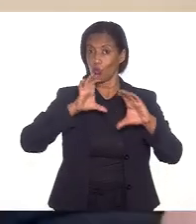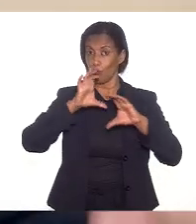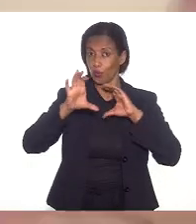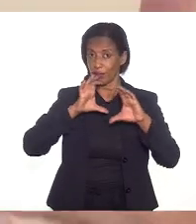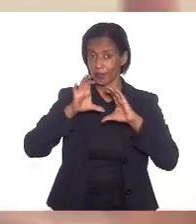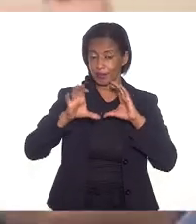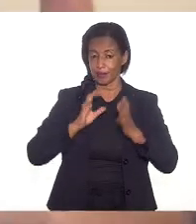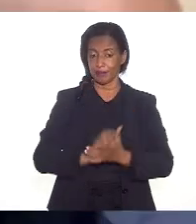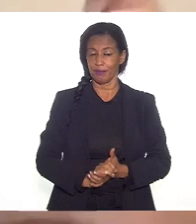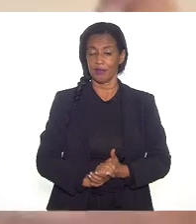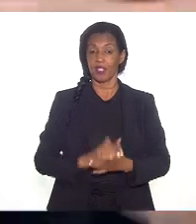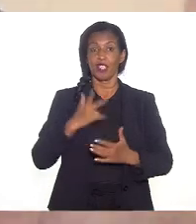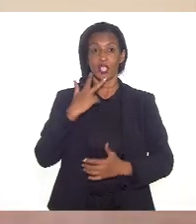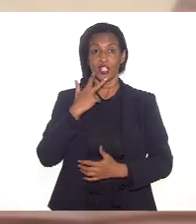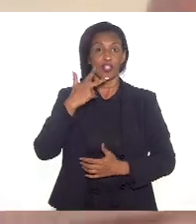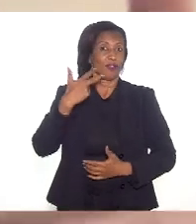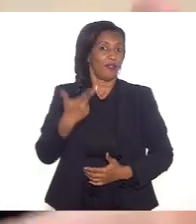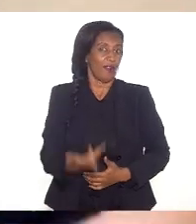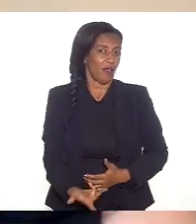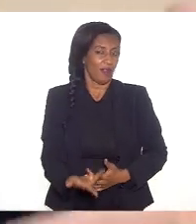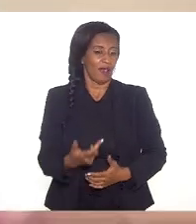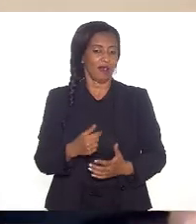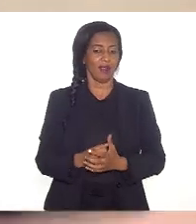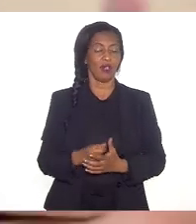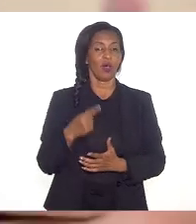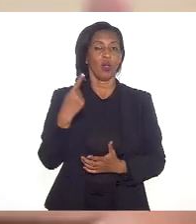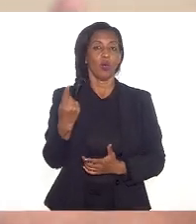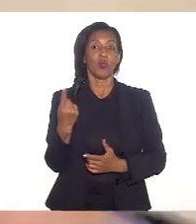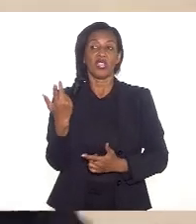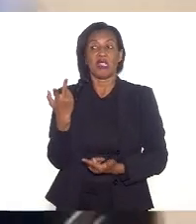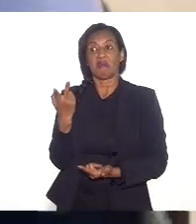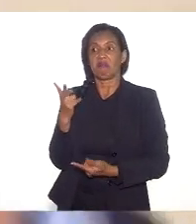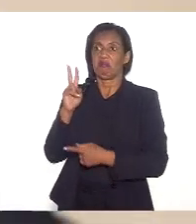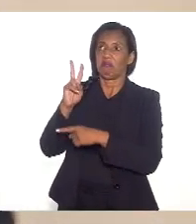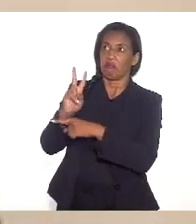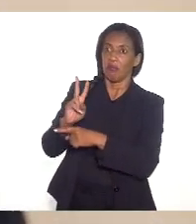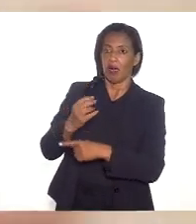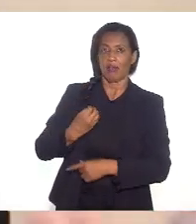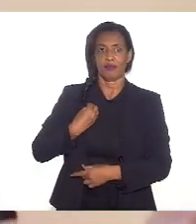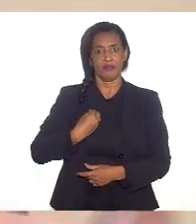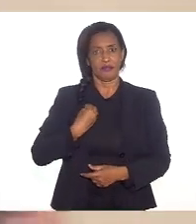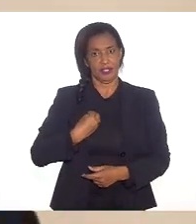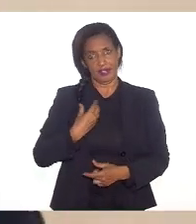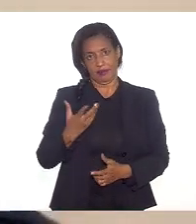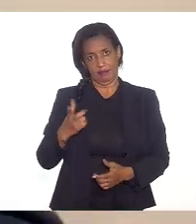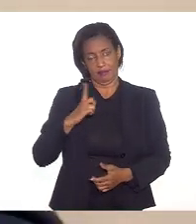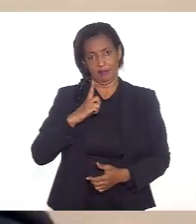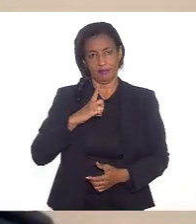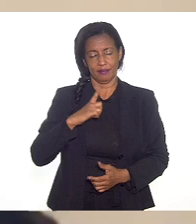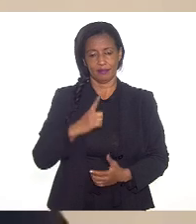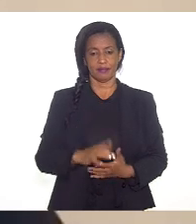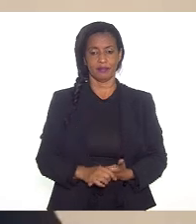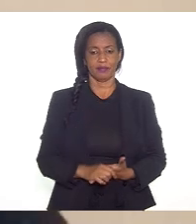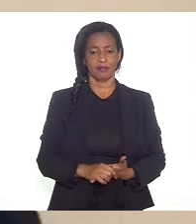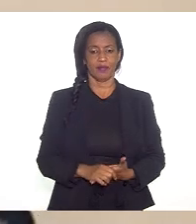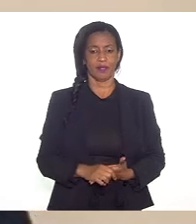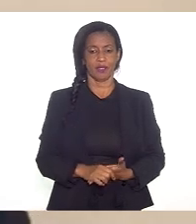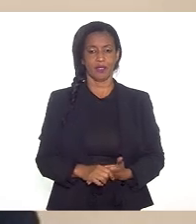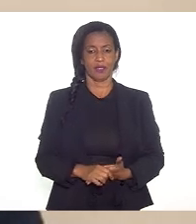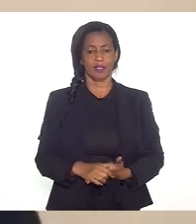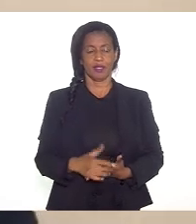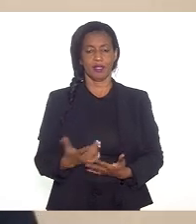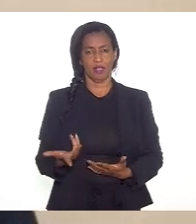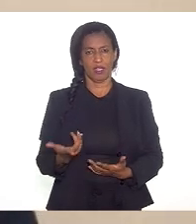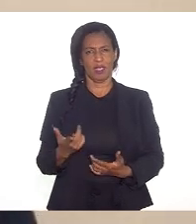comunicar, de dizer aquilo que ele defende, a vida que ele vive, né? E ofende, como